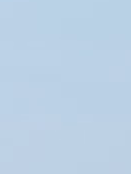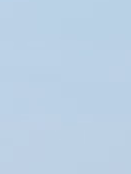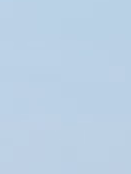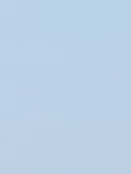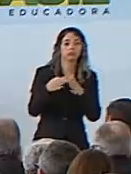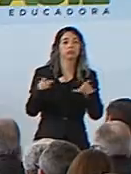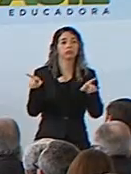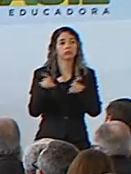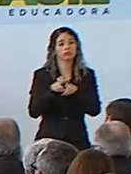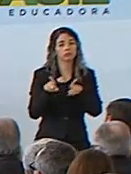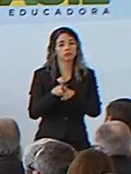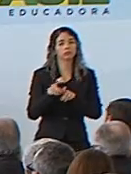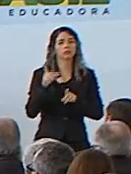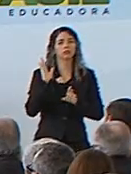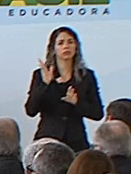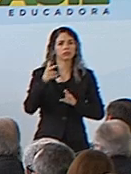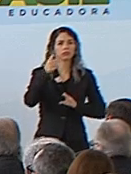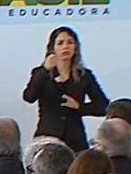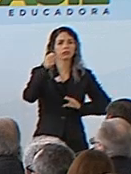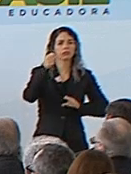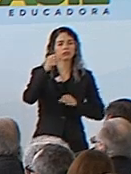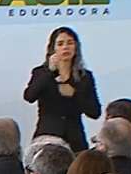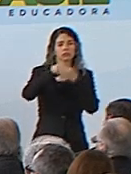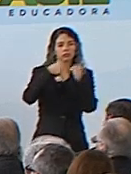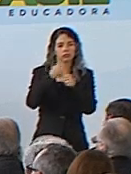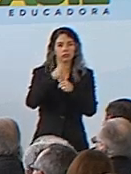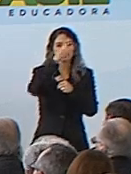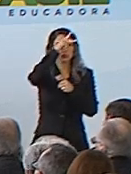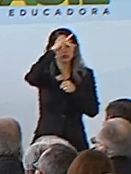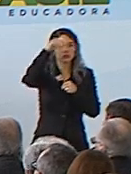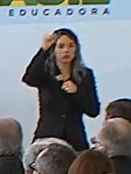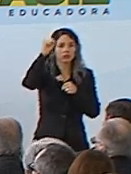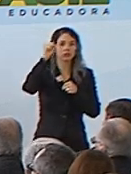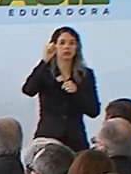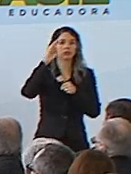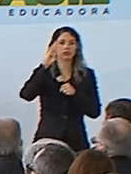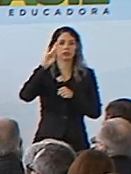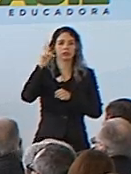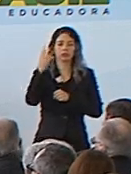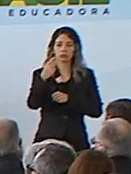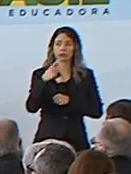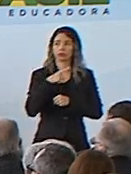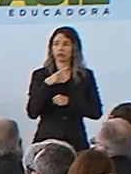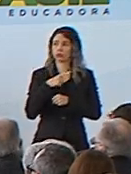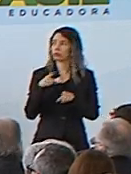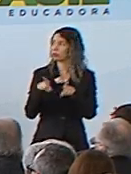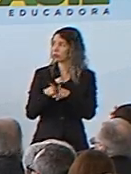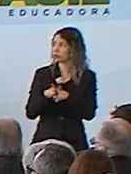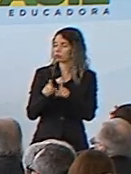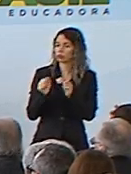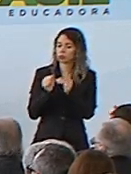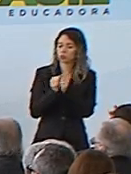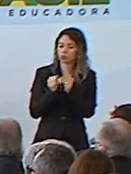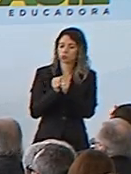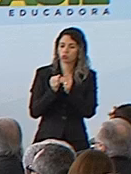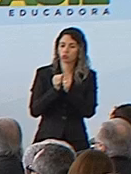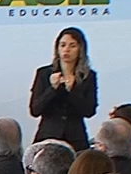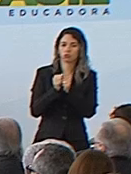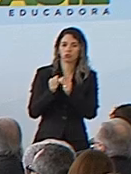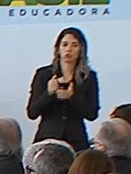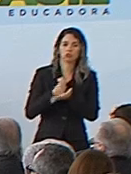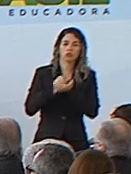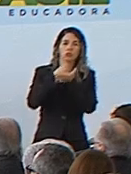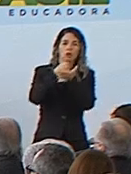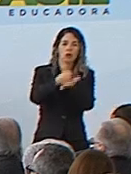tido oportunidade já há 7 anos na prefeitura de Belo Horizonte como tive também no governo do estado de Minas Gerais como